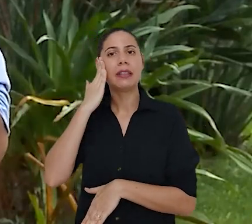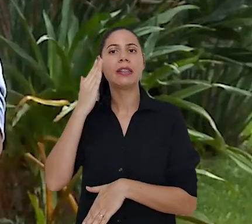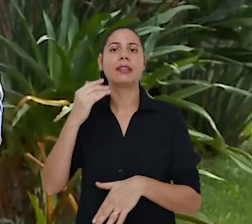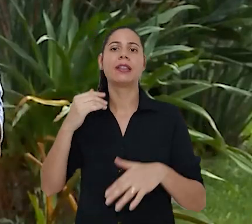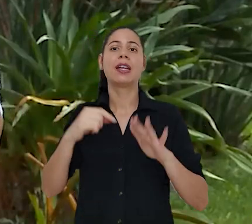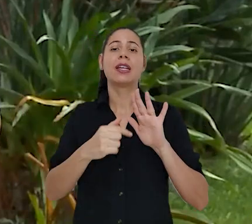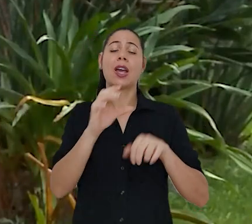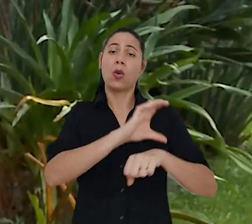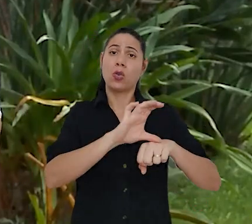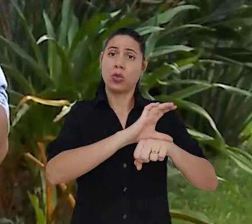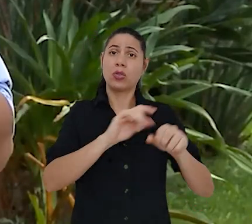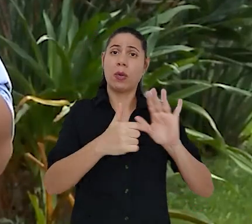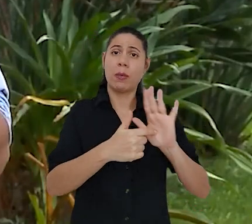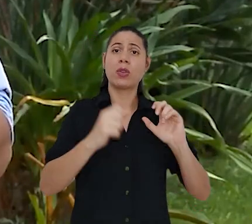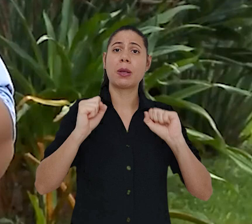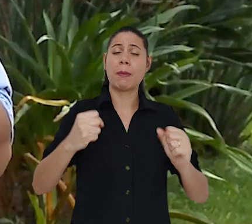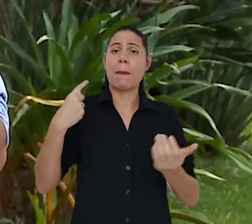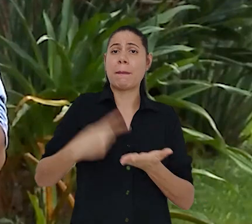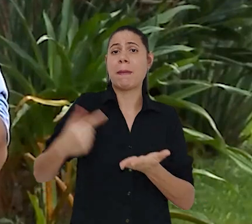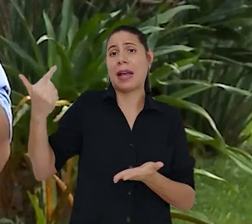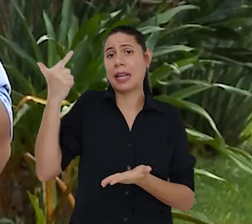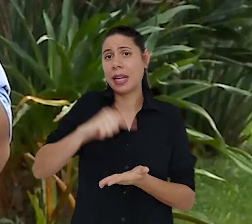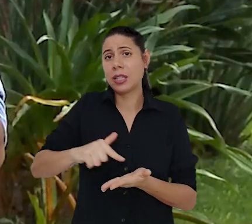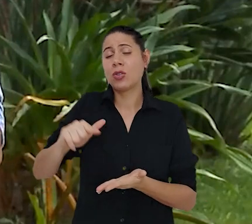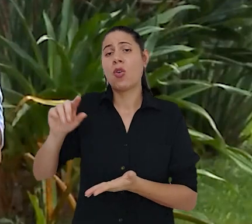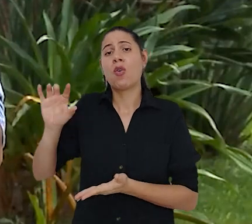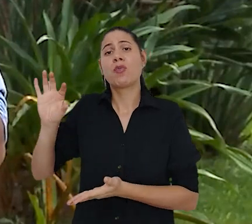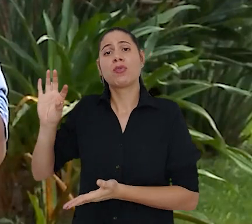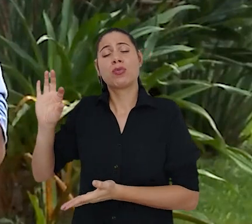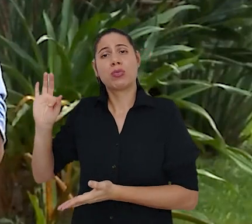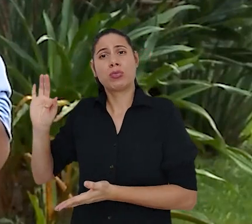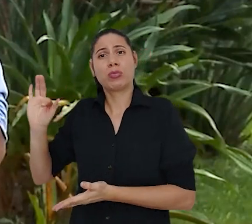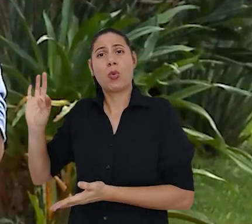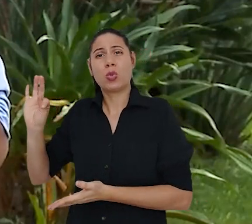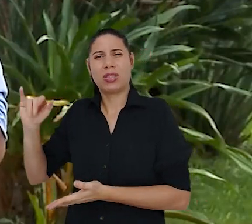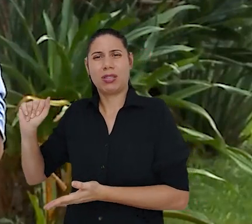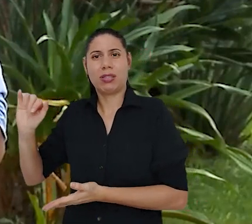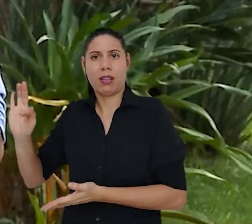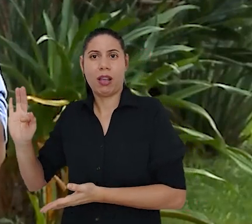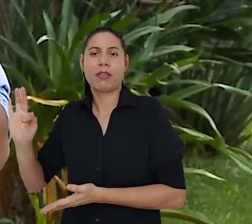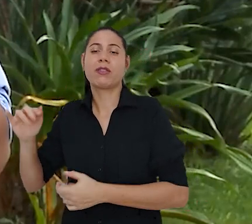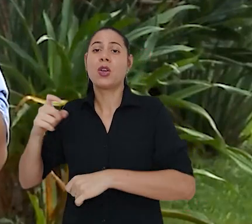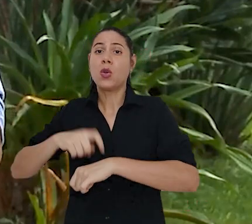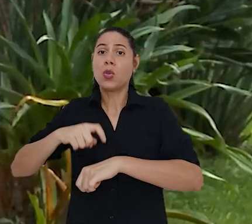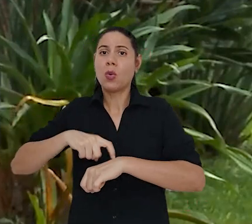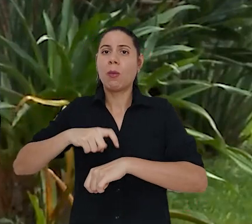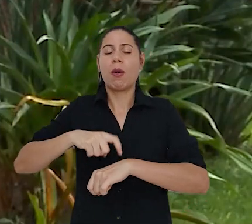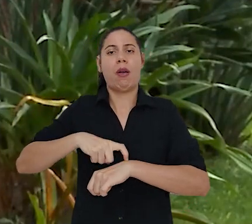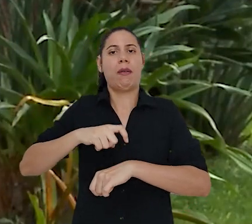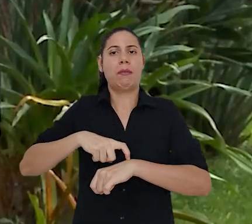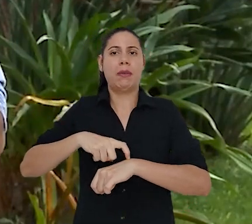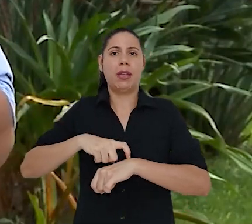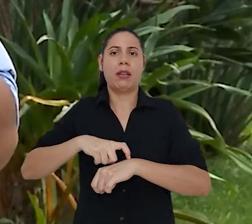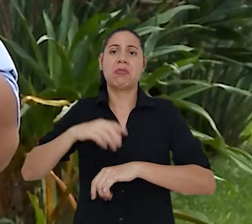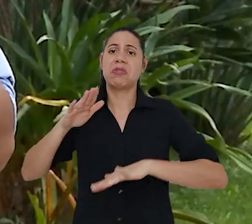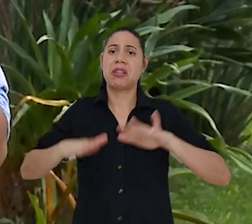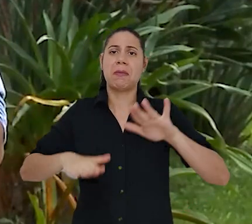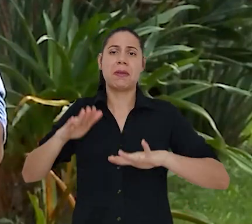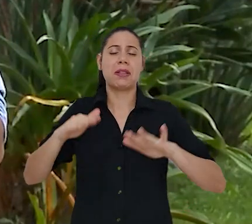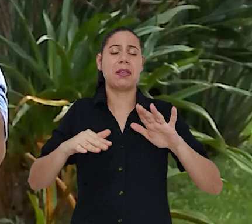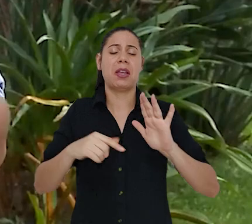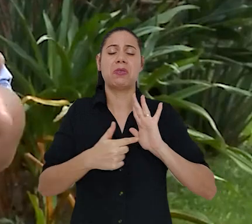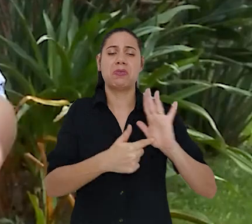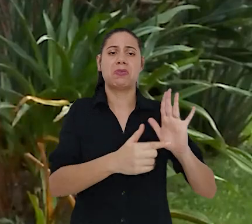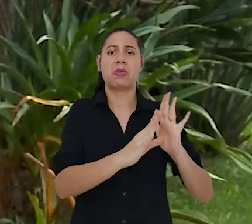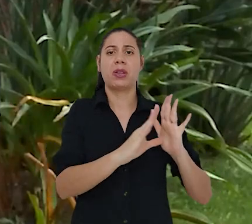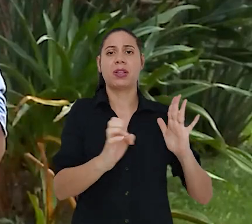que é constitucional a remarcação de teste de aptidão física de candidata grávida à época de sua realização, independente